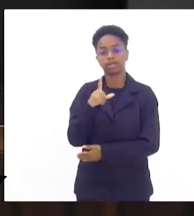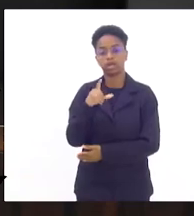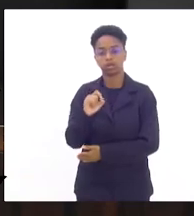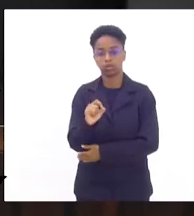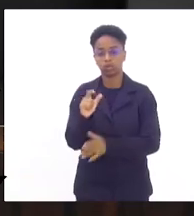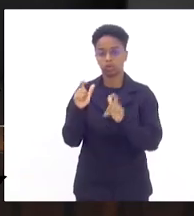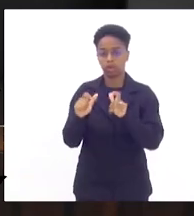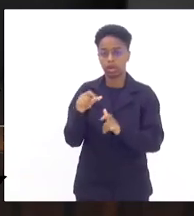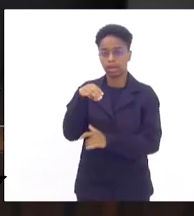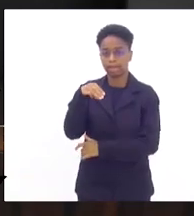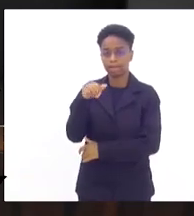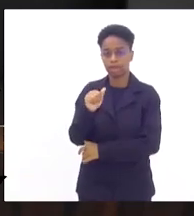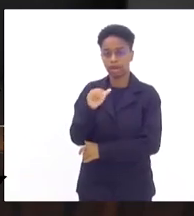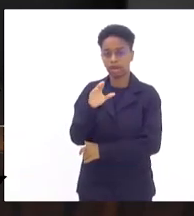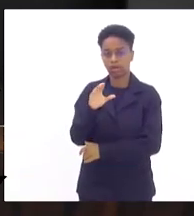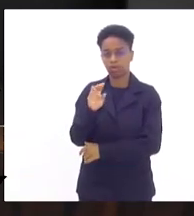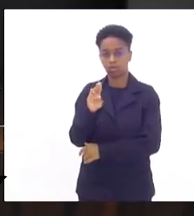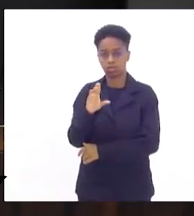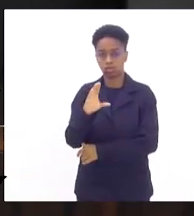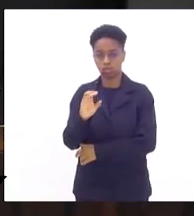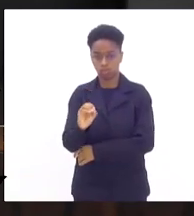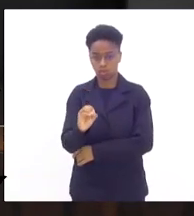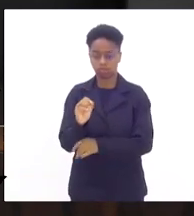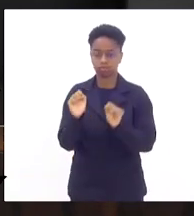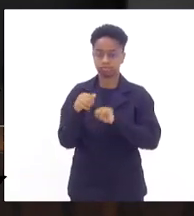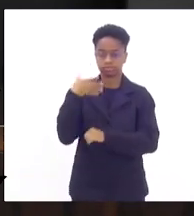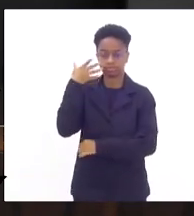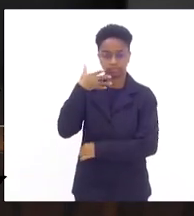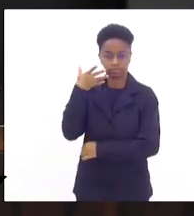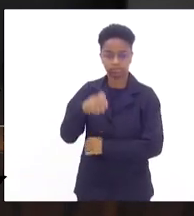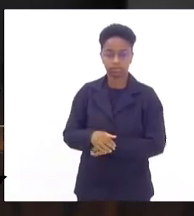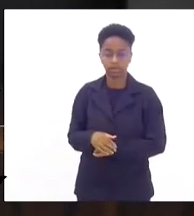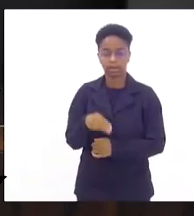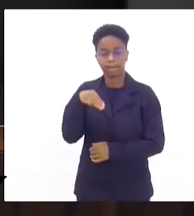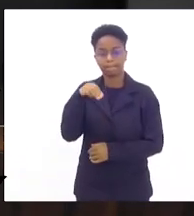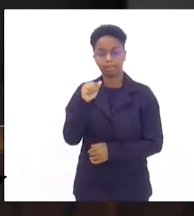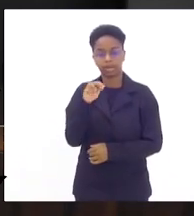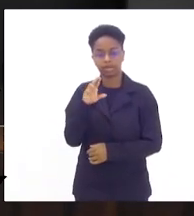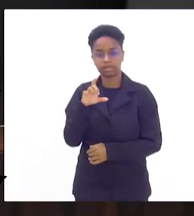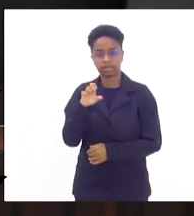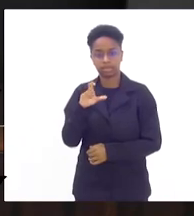Macuco, para poder fazer uso da palavra. Marcelo Mansur.